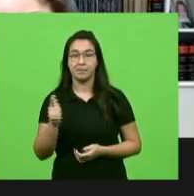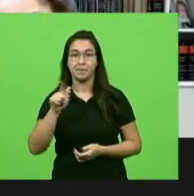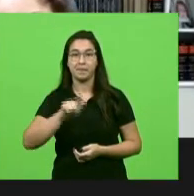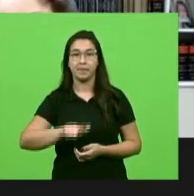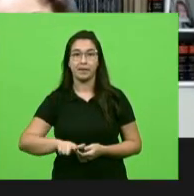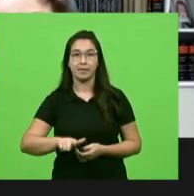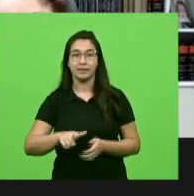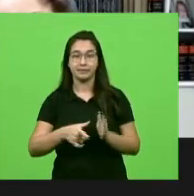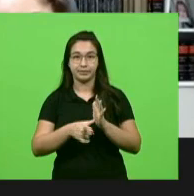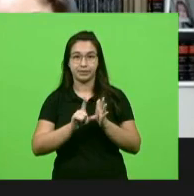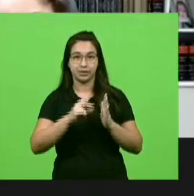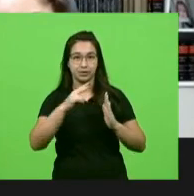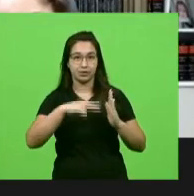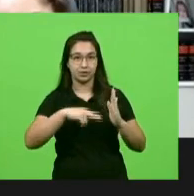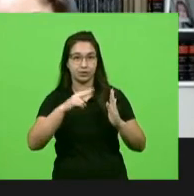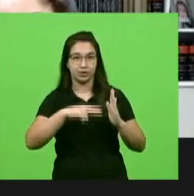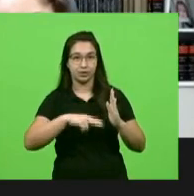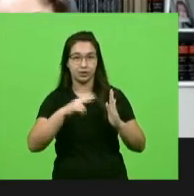antes da leitura